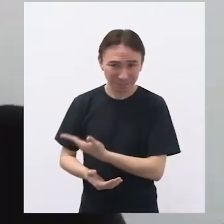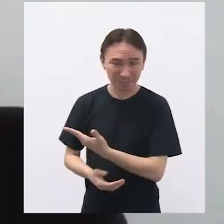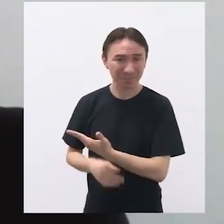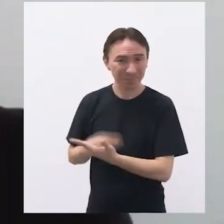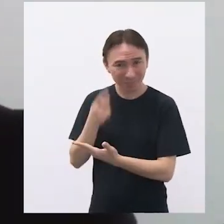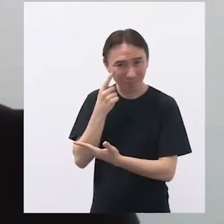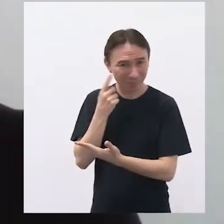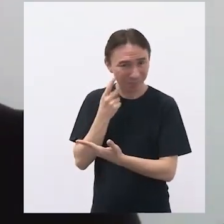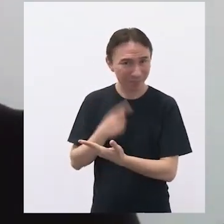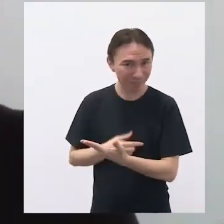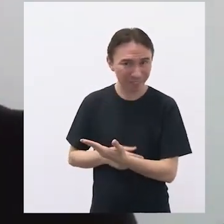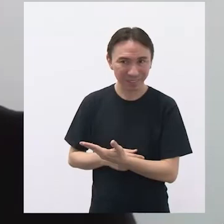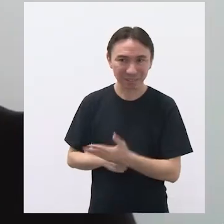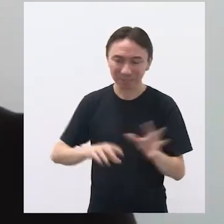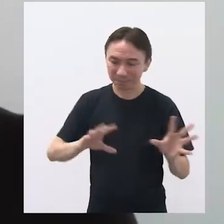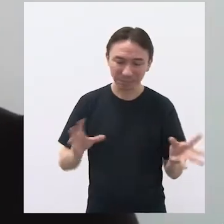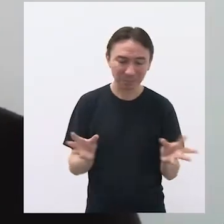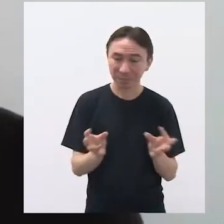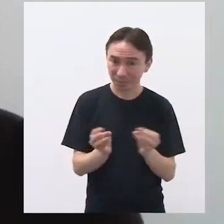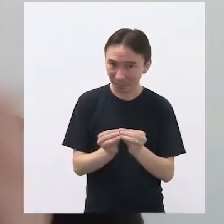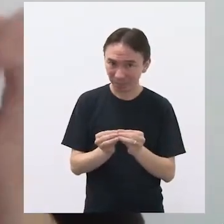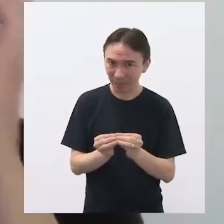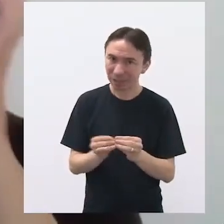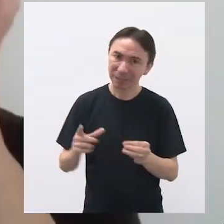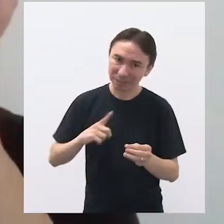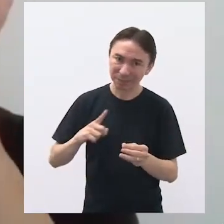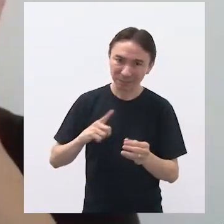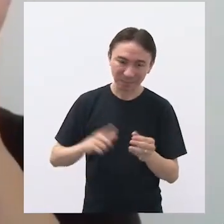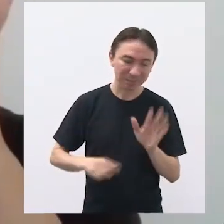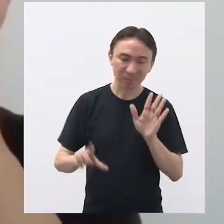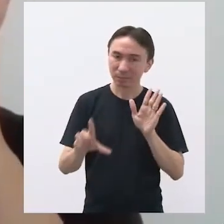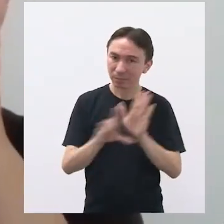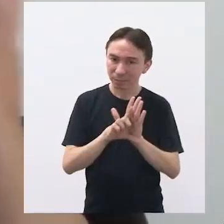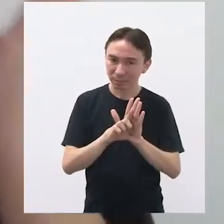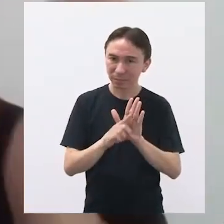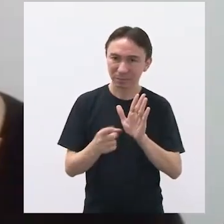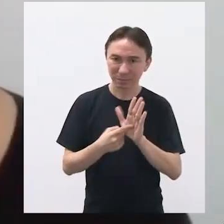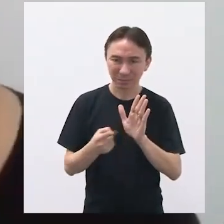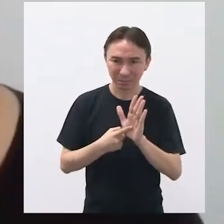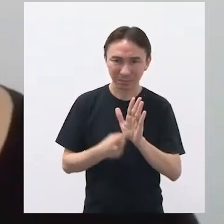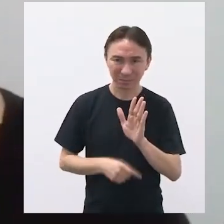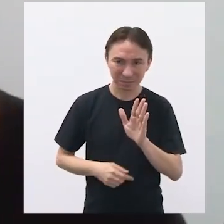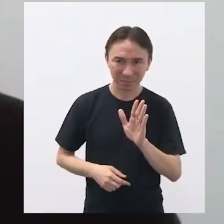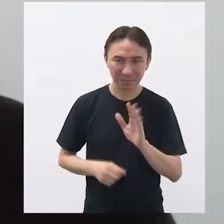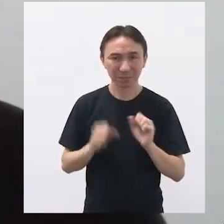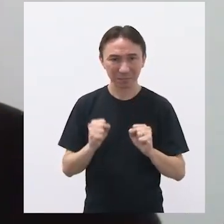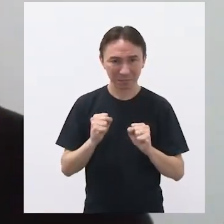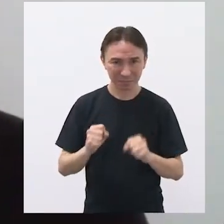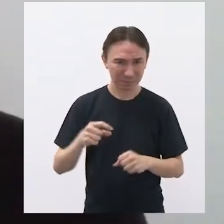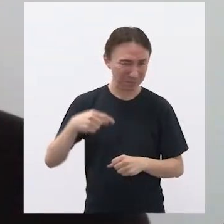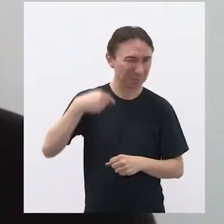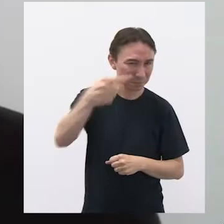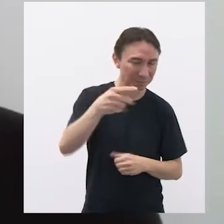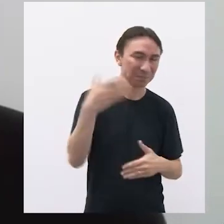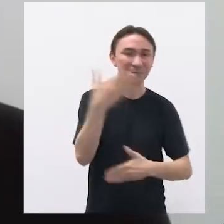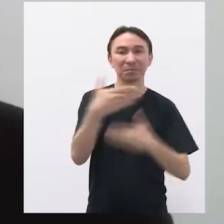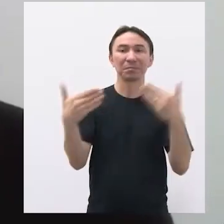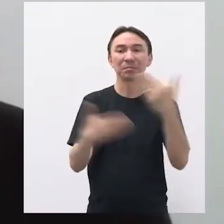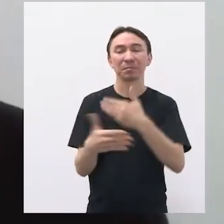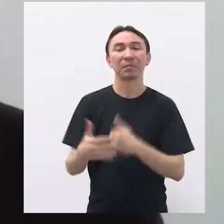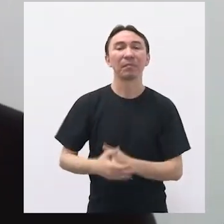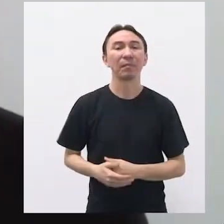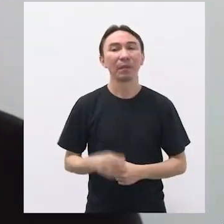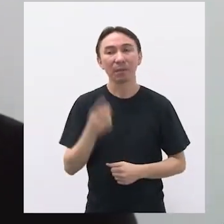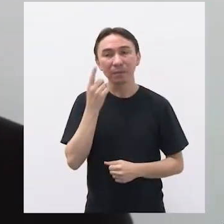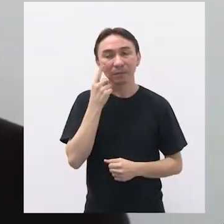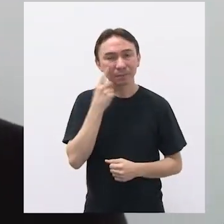definido no parecer que vai regulamentar, pode ir para o penúltimo slide, por favor, no parecer que vai regulamentar